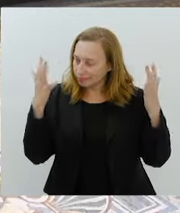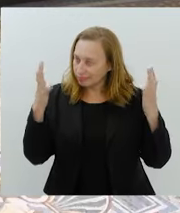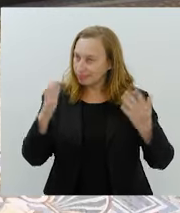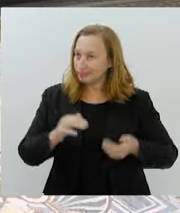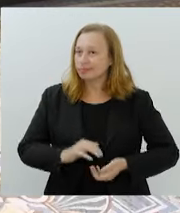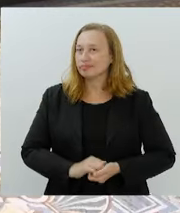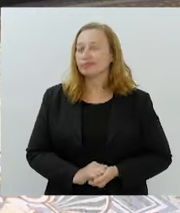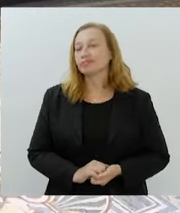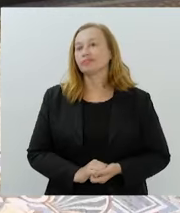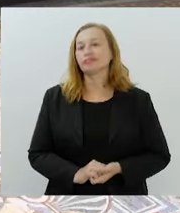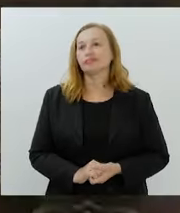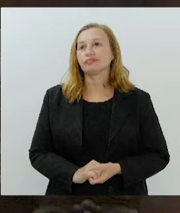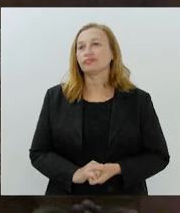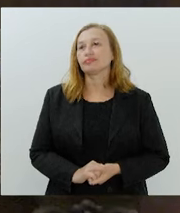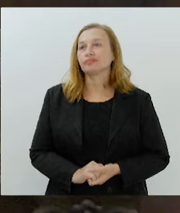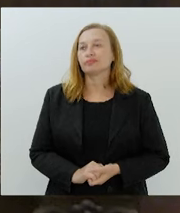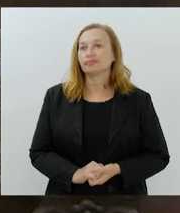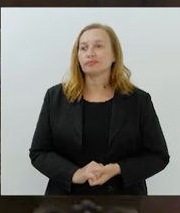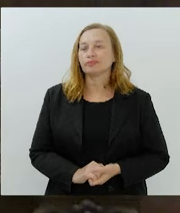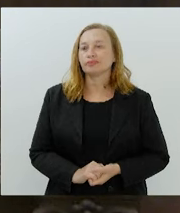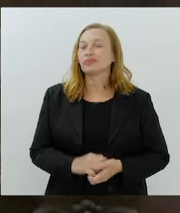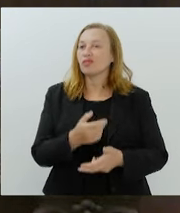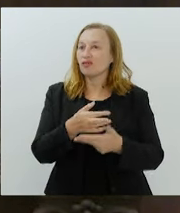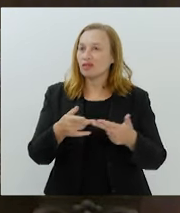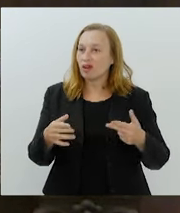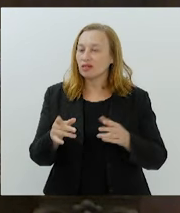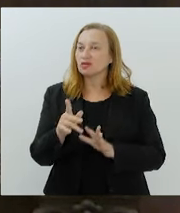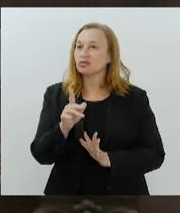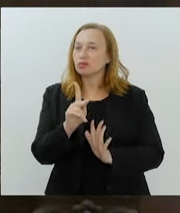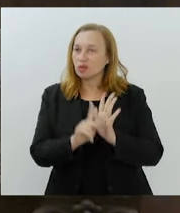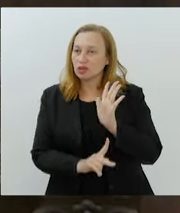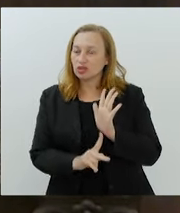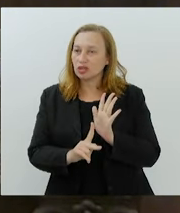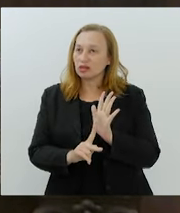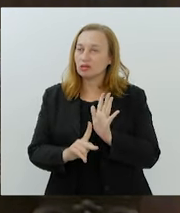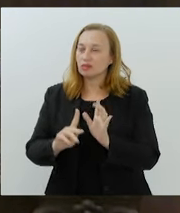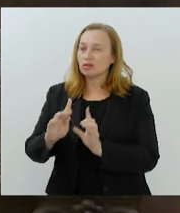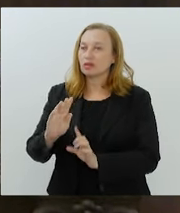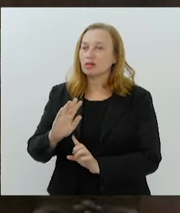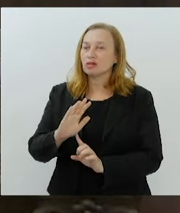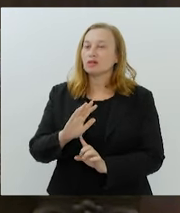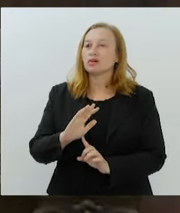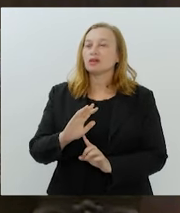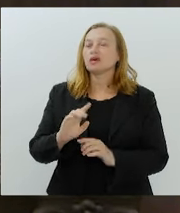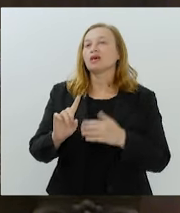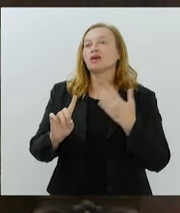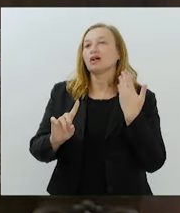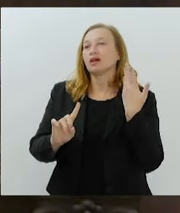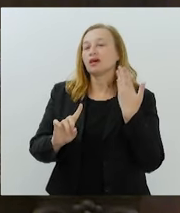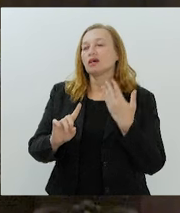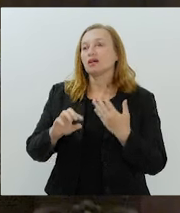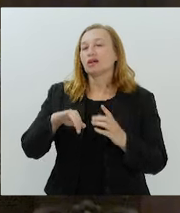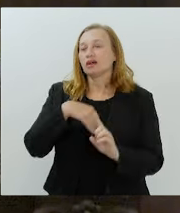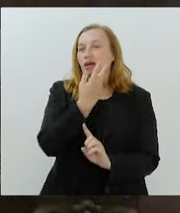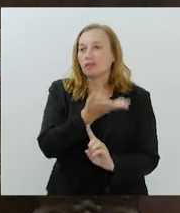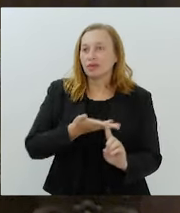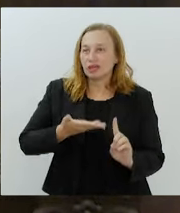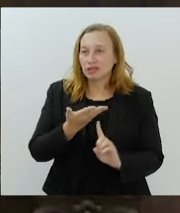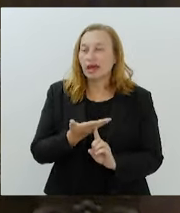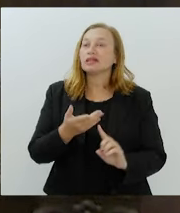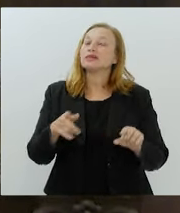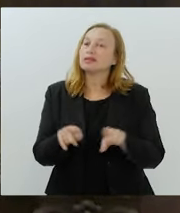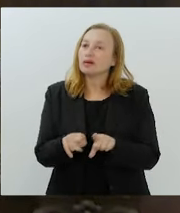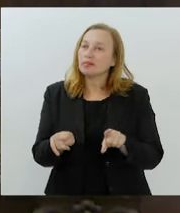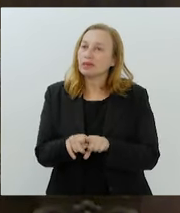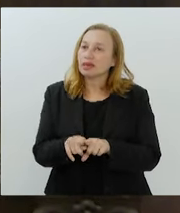da sociedade civil, está com vários projetos ambientais. E a Cláudia Guimarães. Ah, não, essa eu